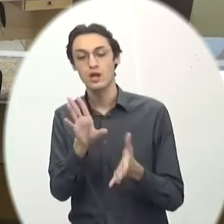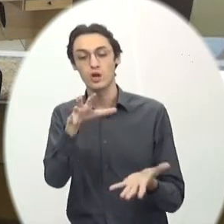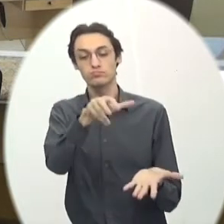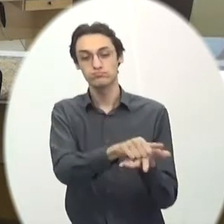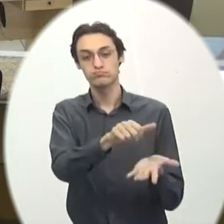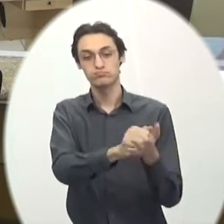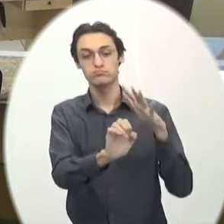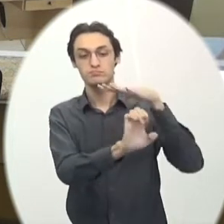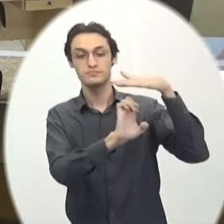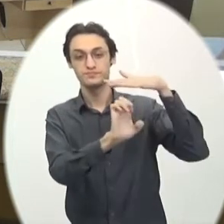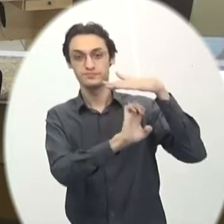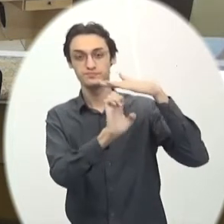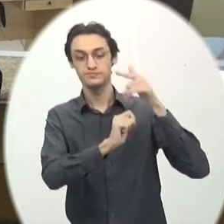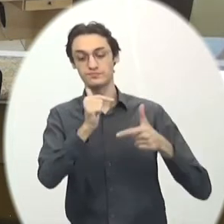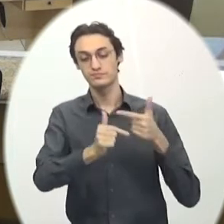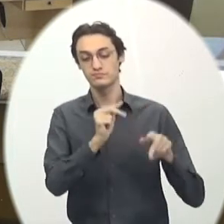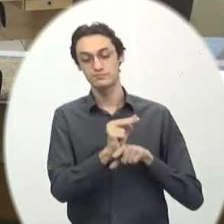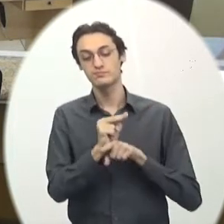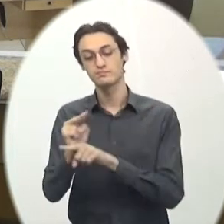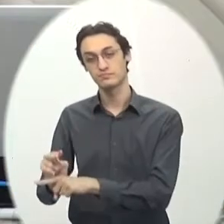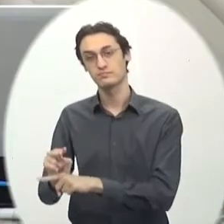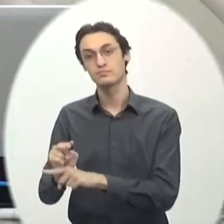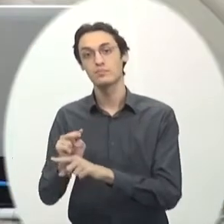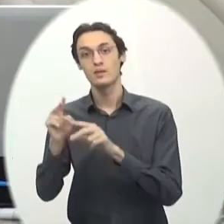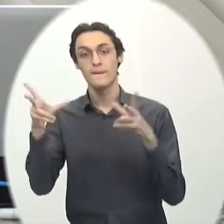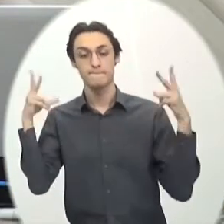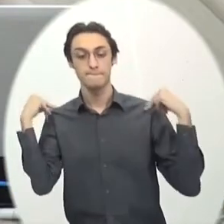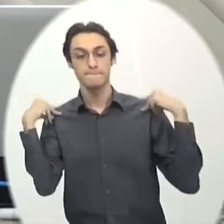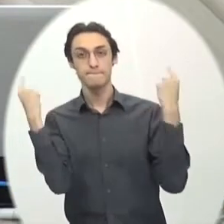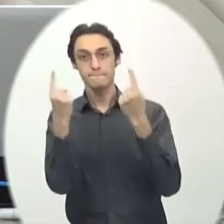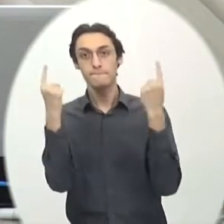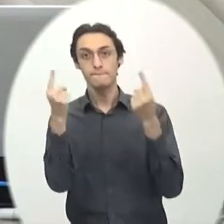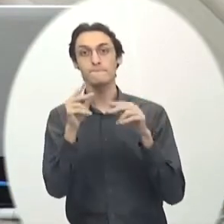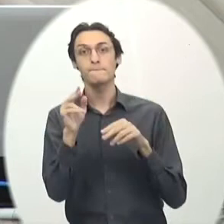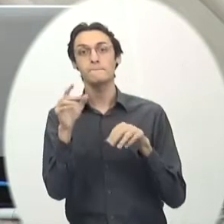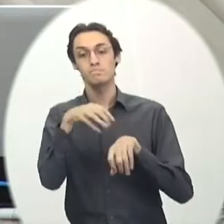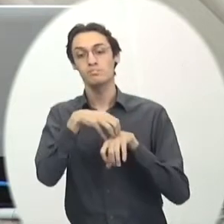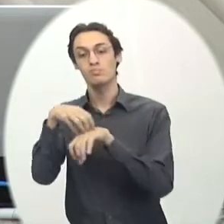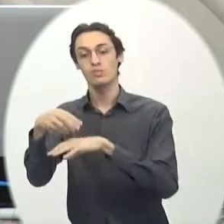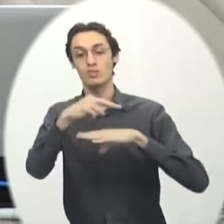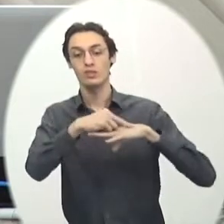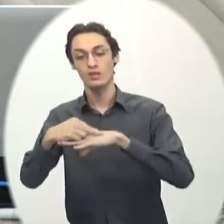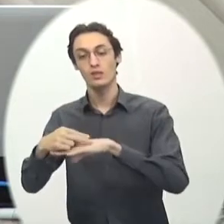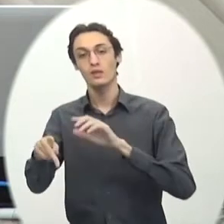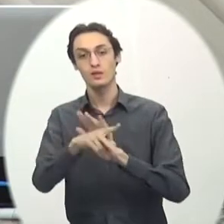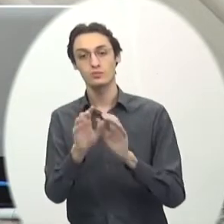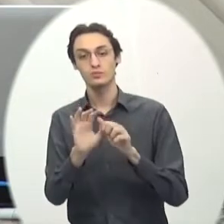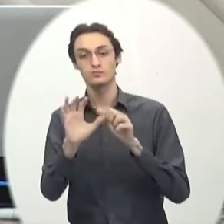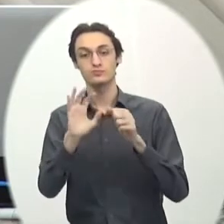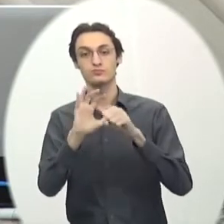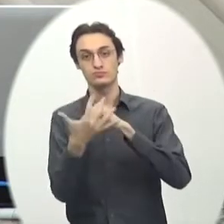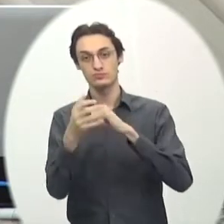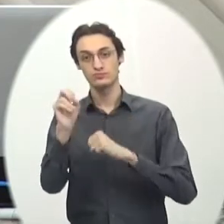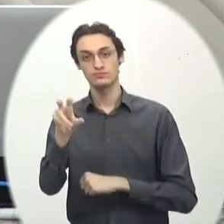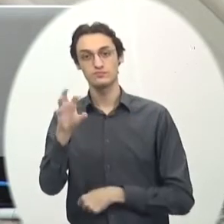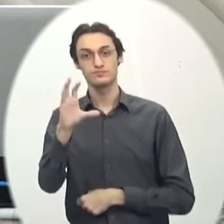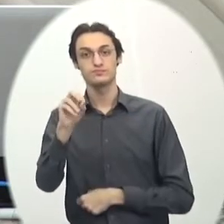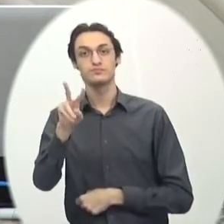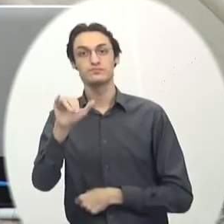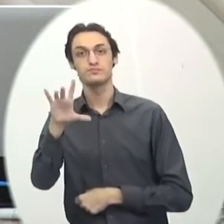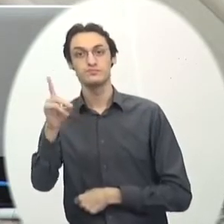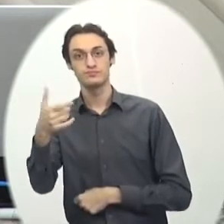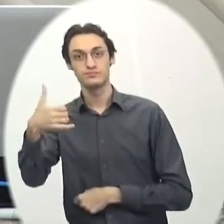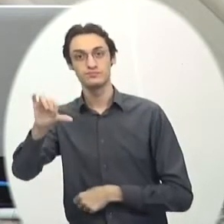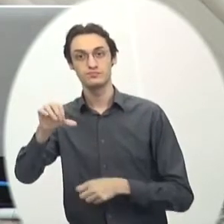de empresa prestadora de serviço de motorista de ambulância para transporte de pacientes do coronavírus, Covid-19,